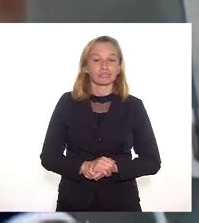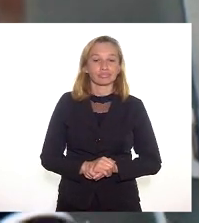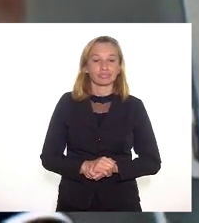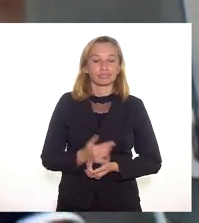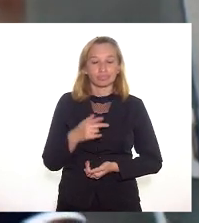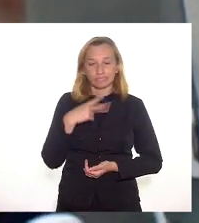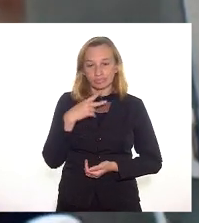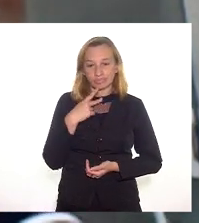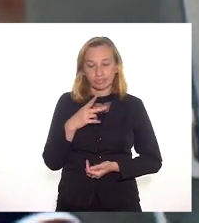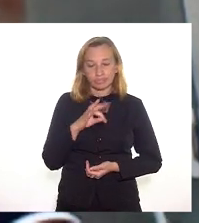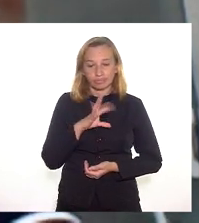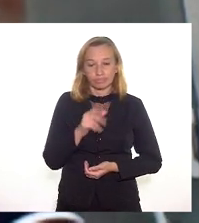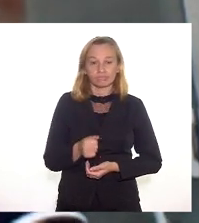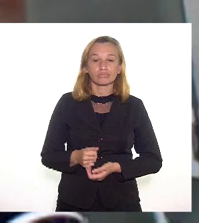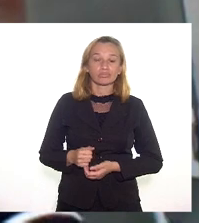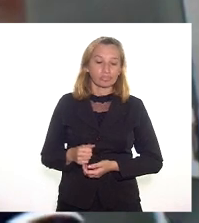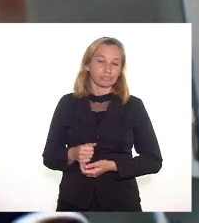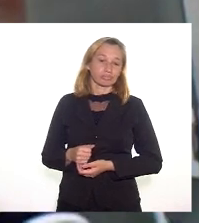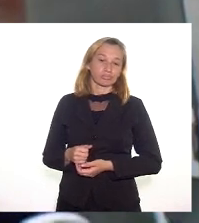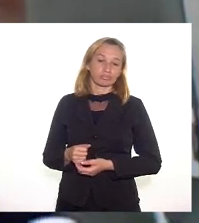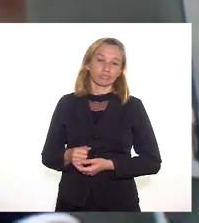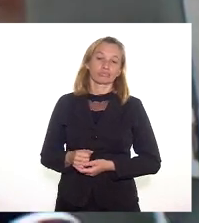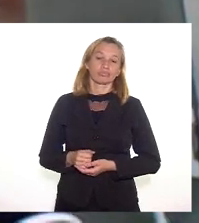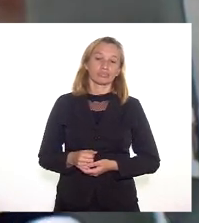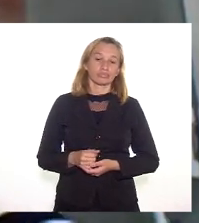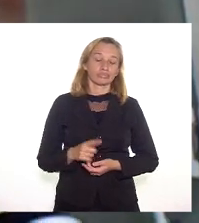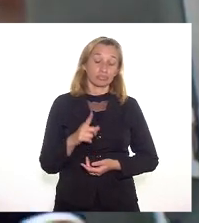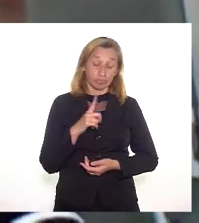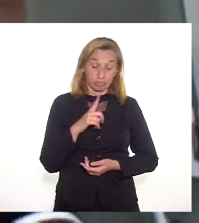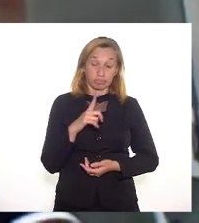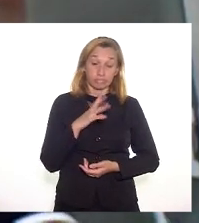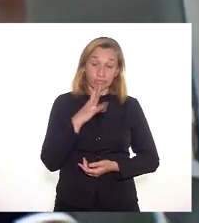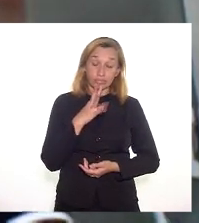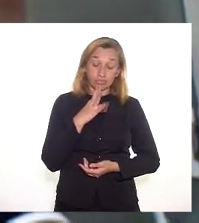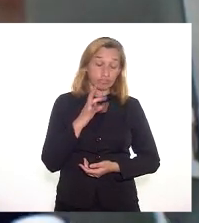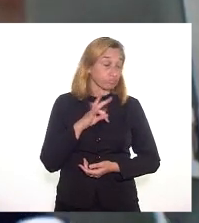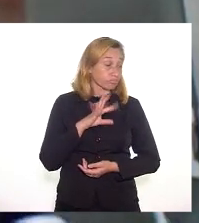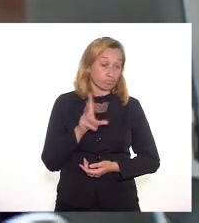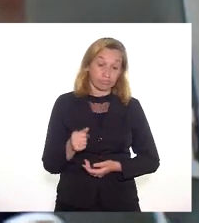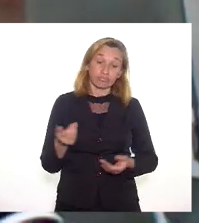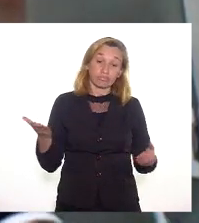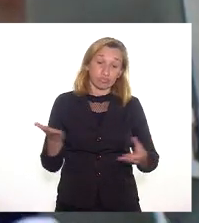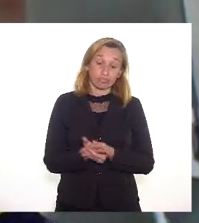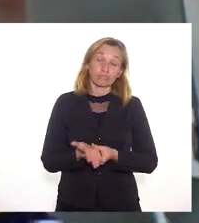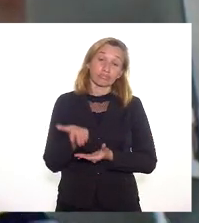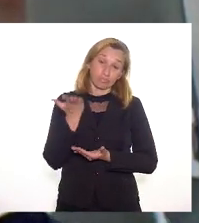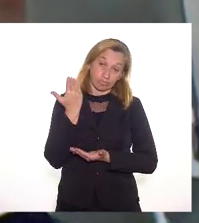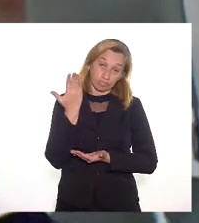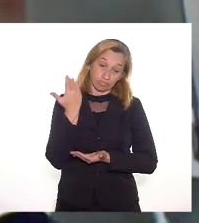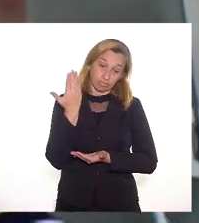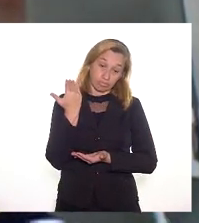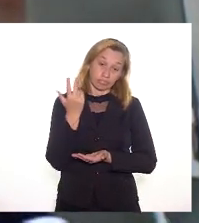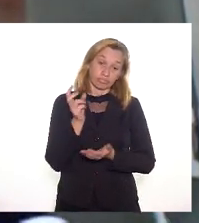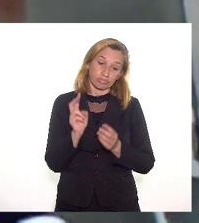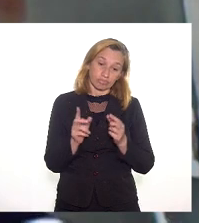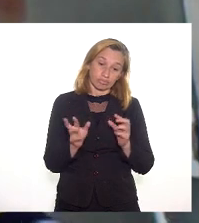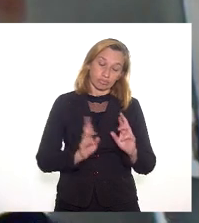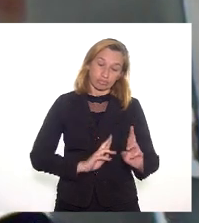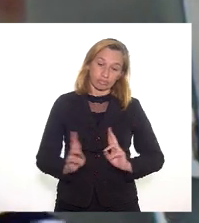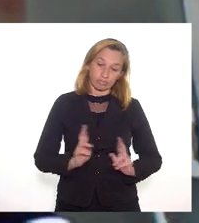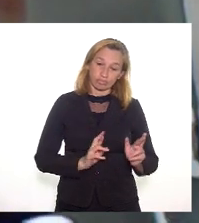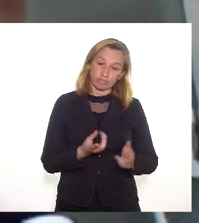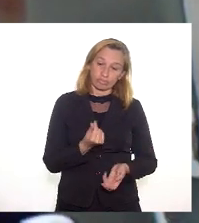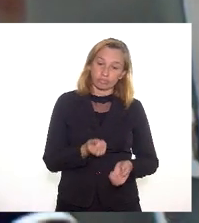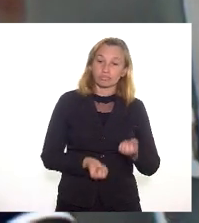eu tenho convicção naquilo que eu estou falando, até porque eu tenho todo o conhecimento, todos os processos que foram abertos na época em relação às fraudes,